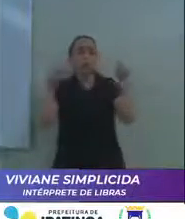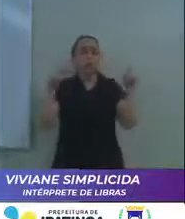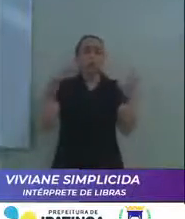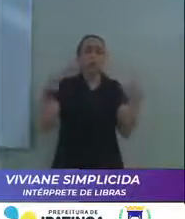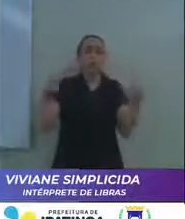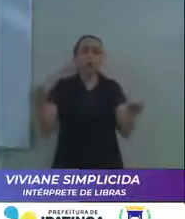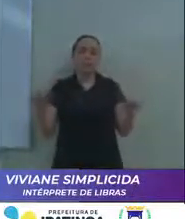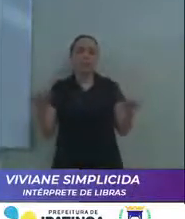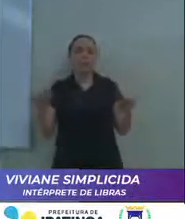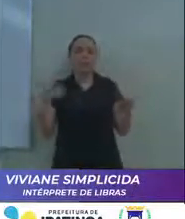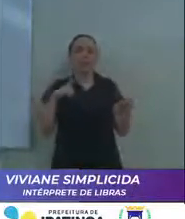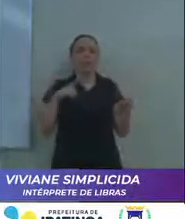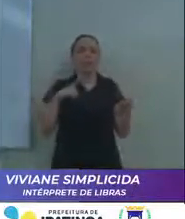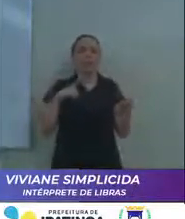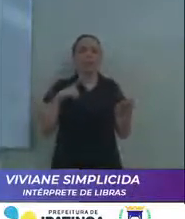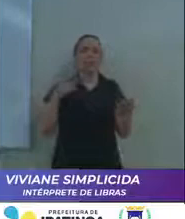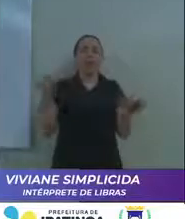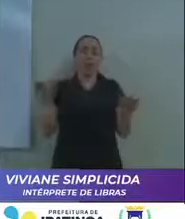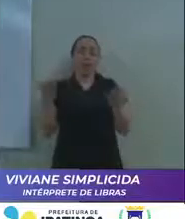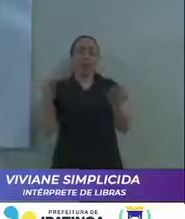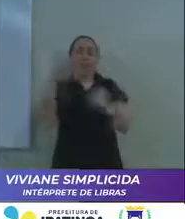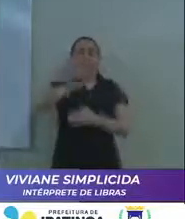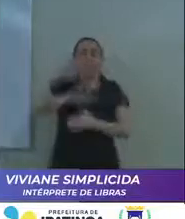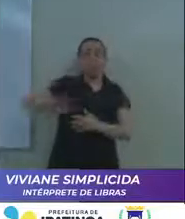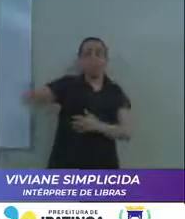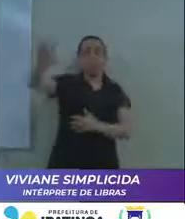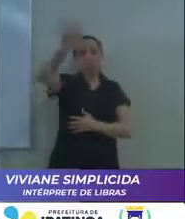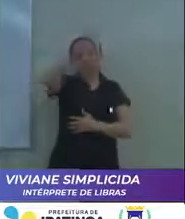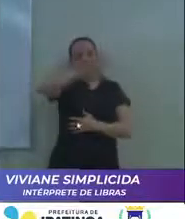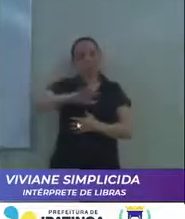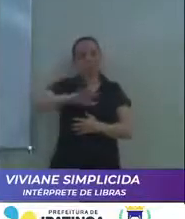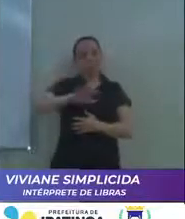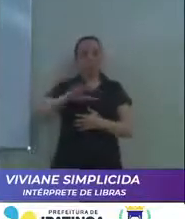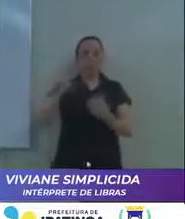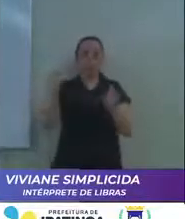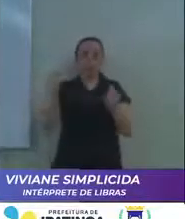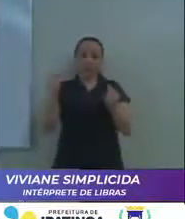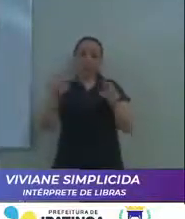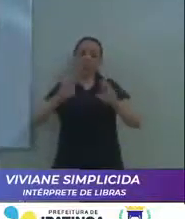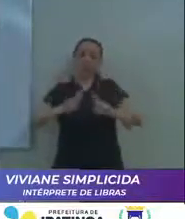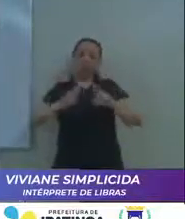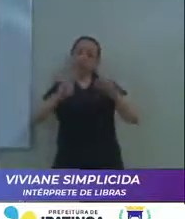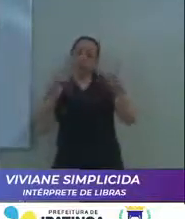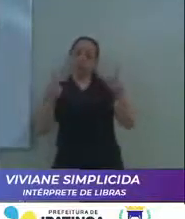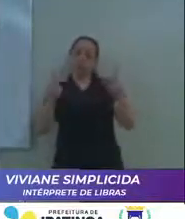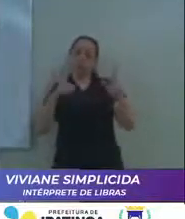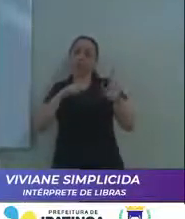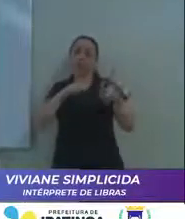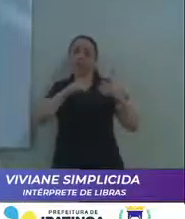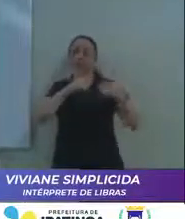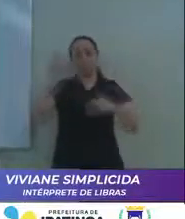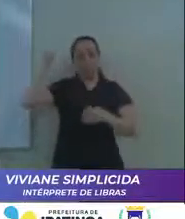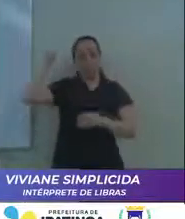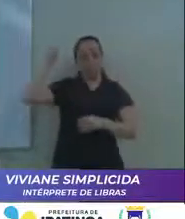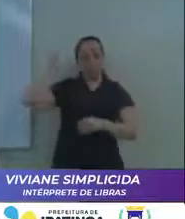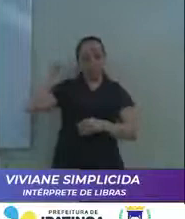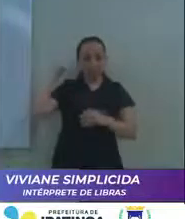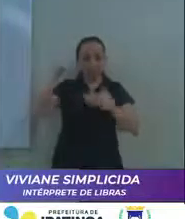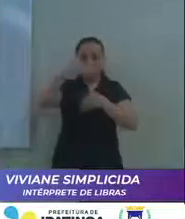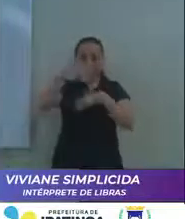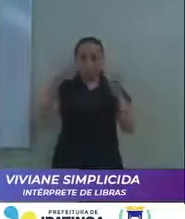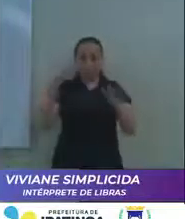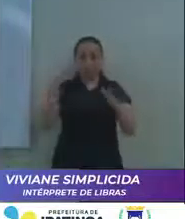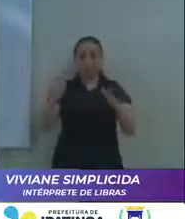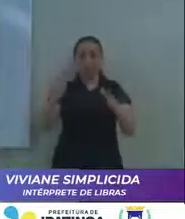dúvidas mediante esse novo cenário, né, que é um cenário diferente, que depois de tanto tempo longe da sala de aula,